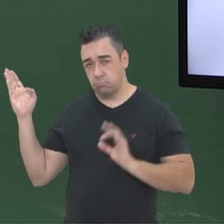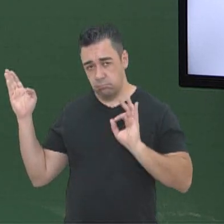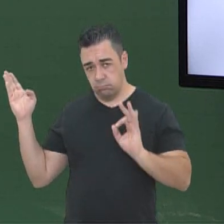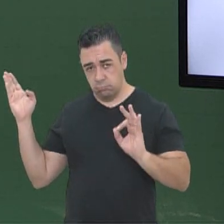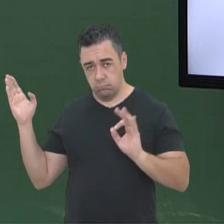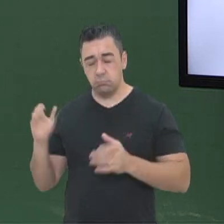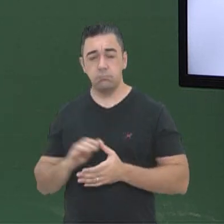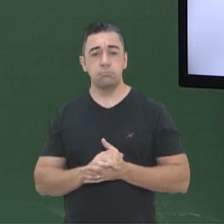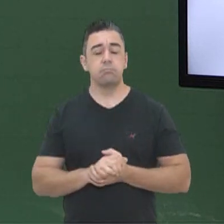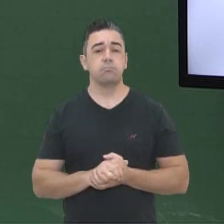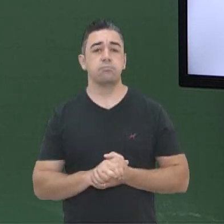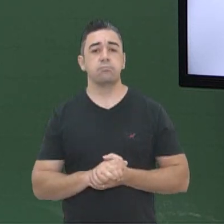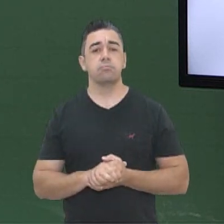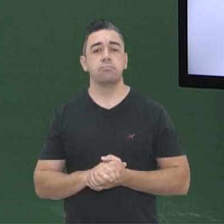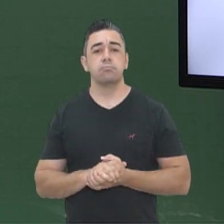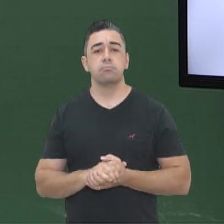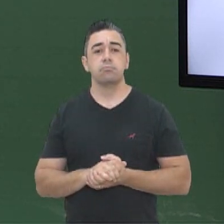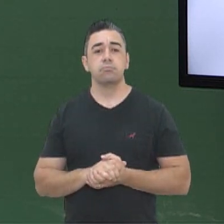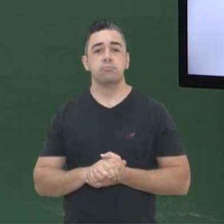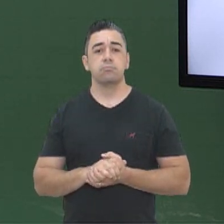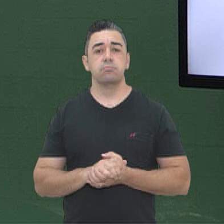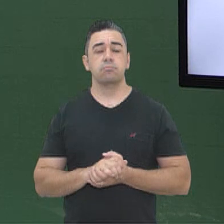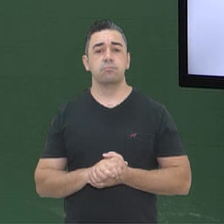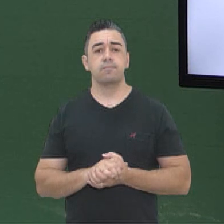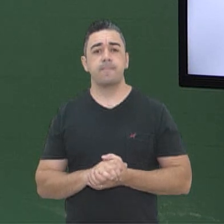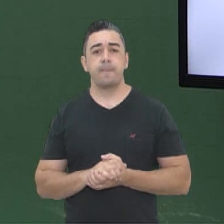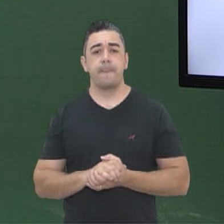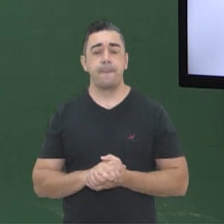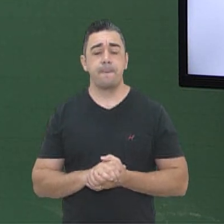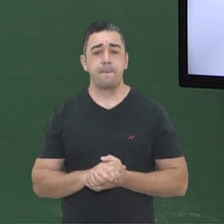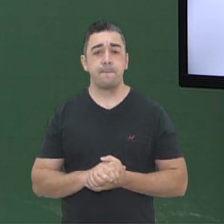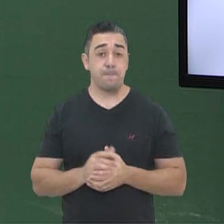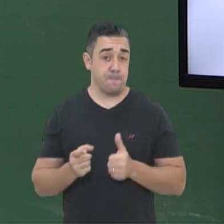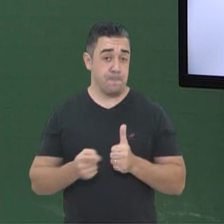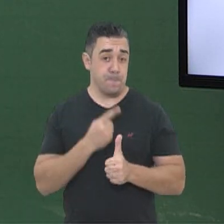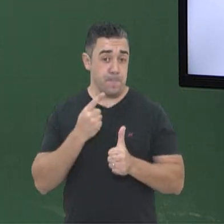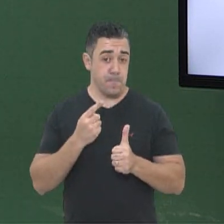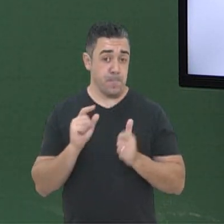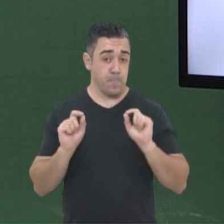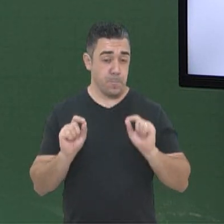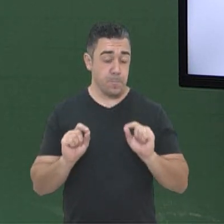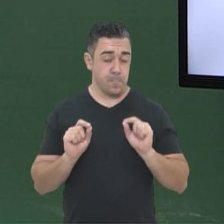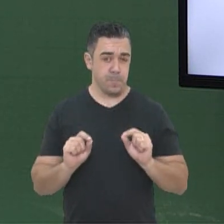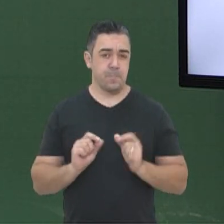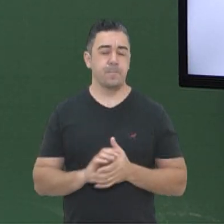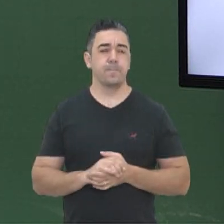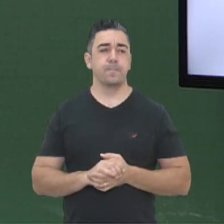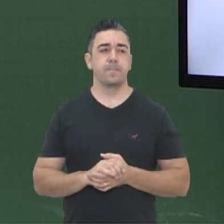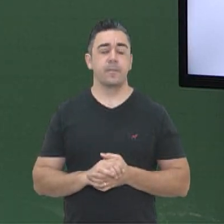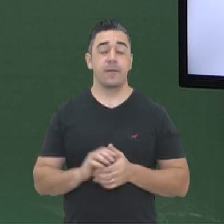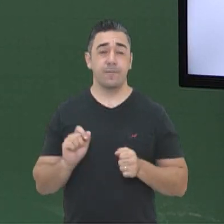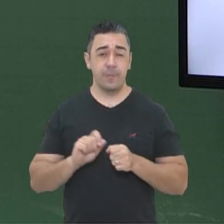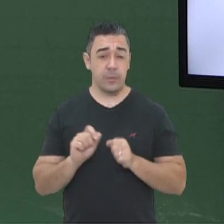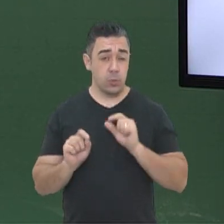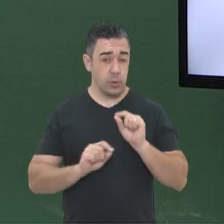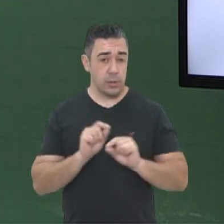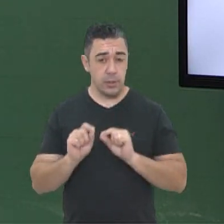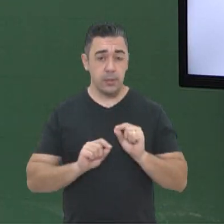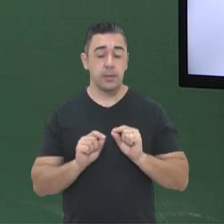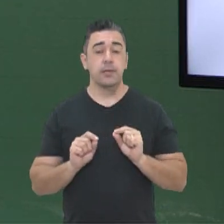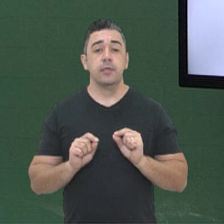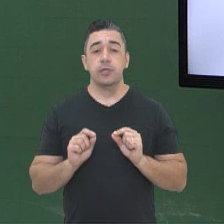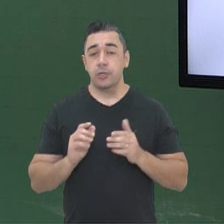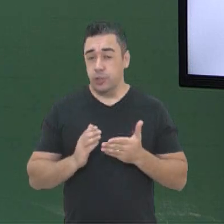menos 3. Raiz de 10 menos 3. Bom, primeiramente, então, a gente vai fazer o quê?